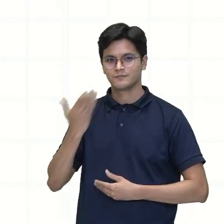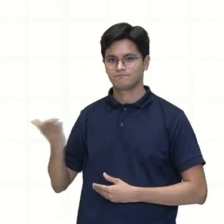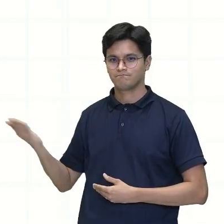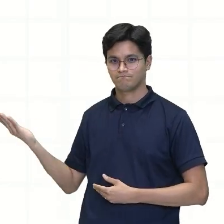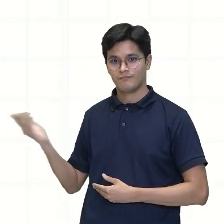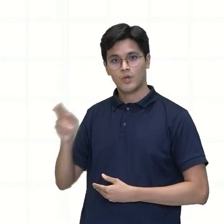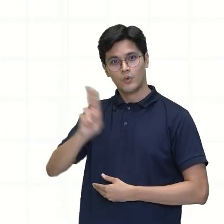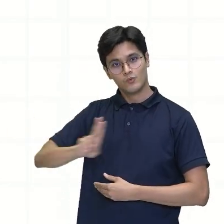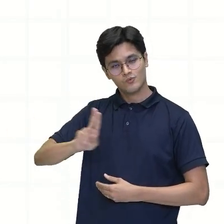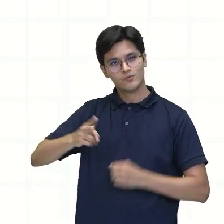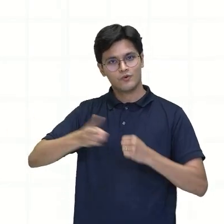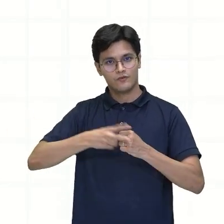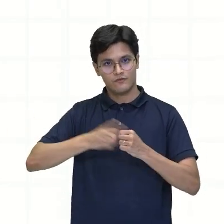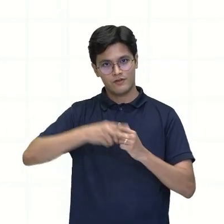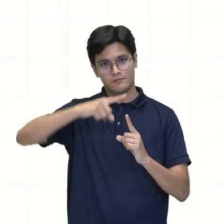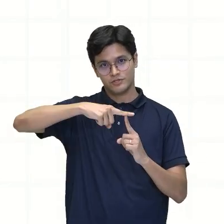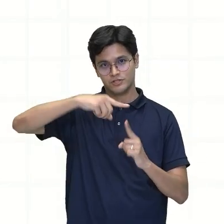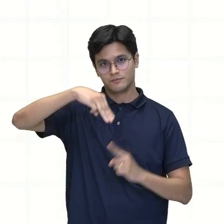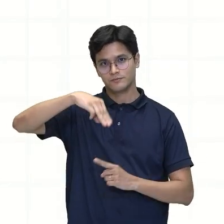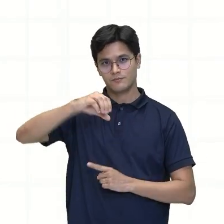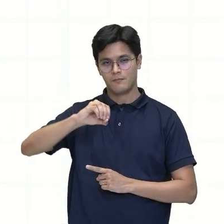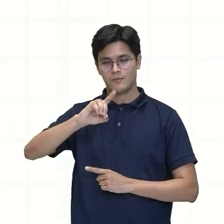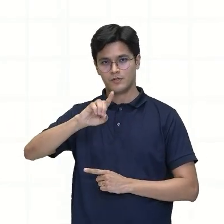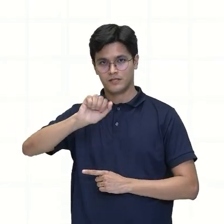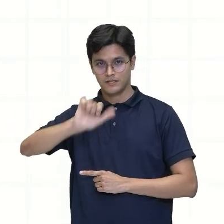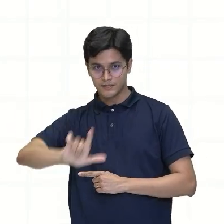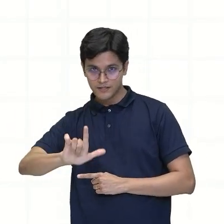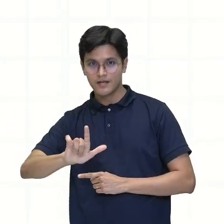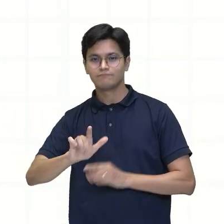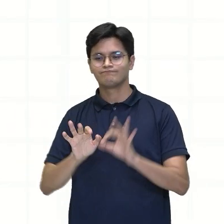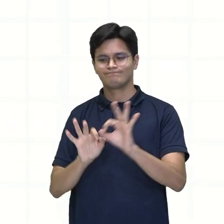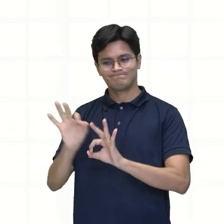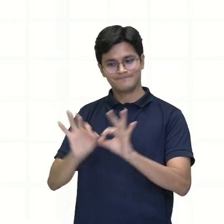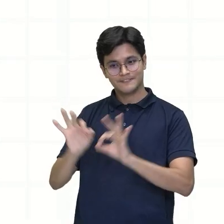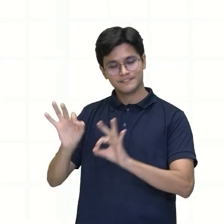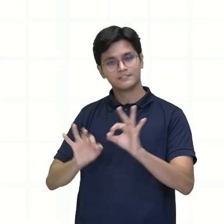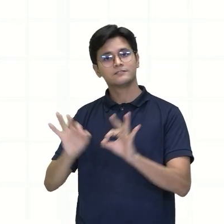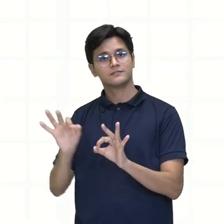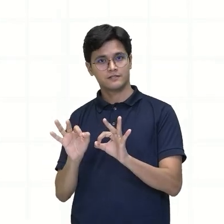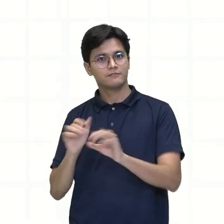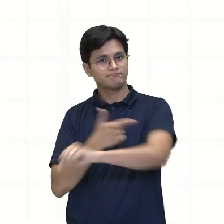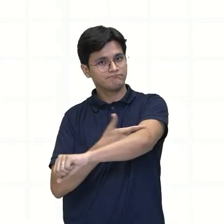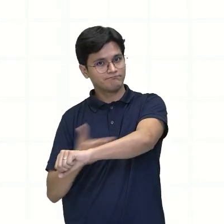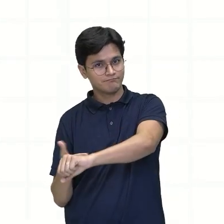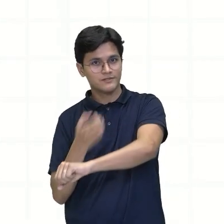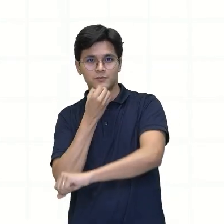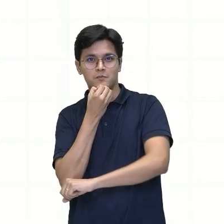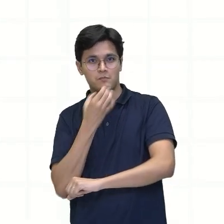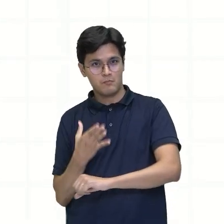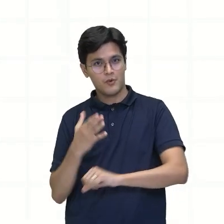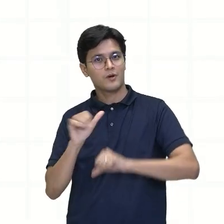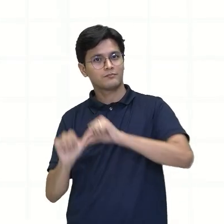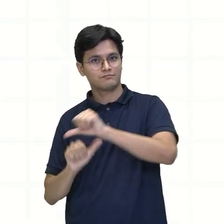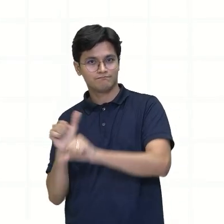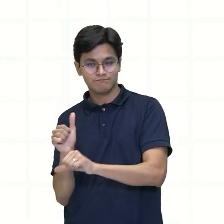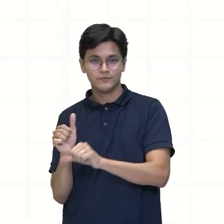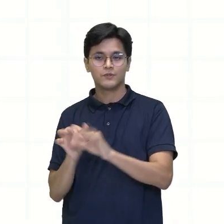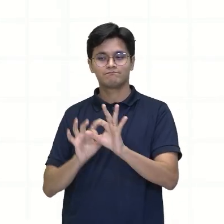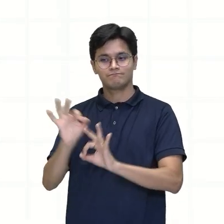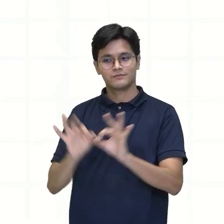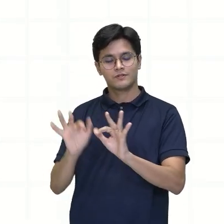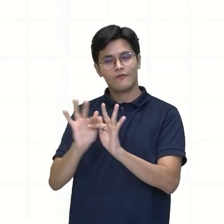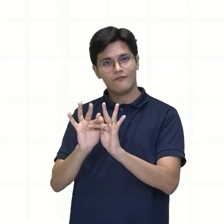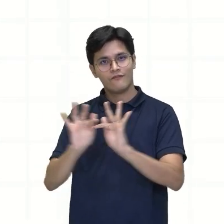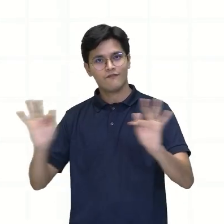verbo modal, um pouco mais elaborado, um pouco mais educado, tá? E aí eu construí uma frase aqui onde